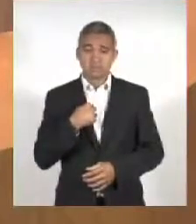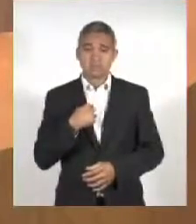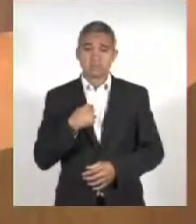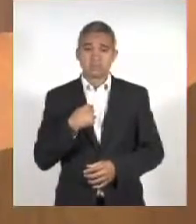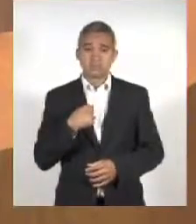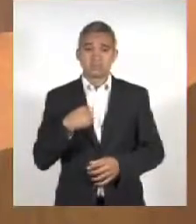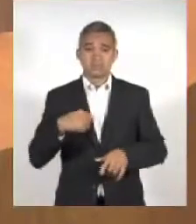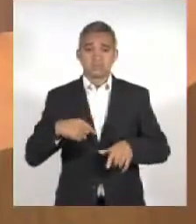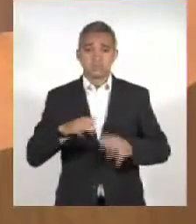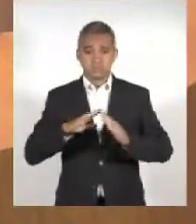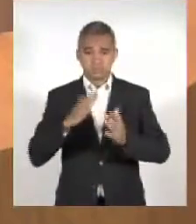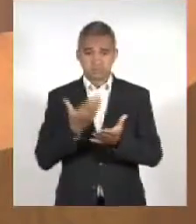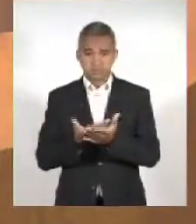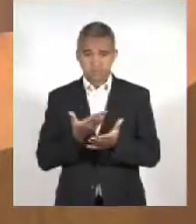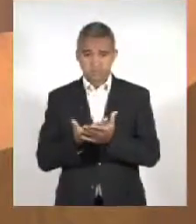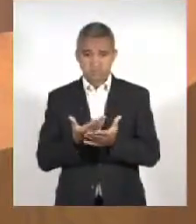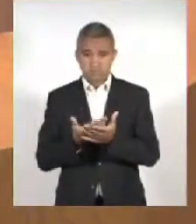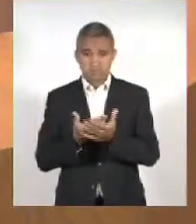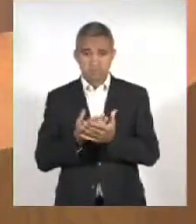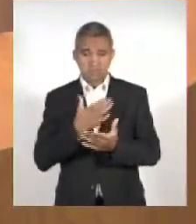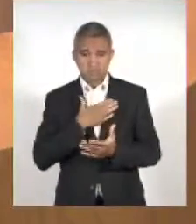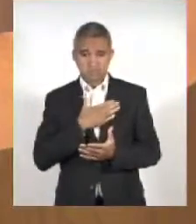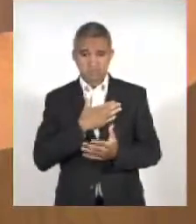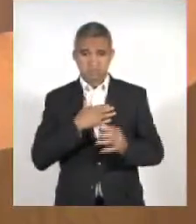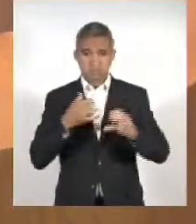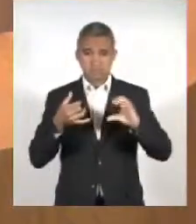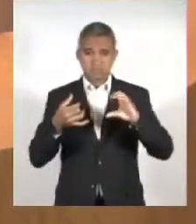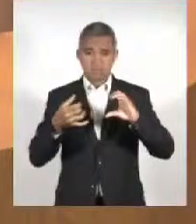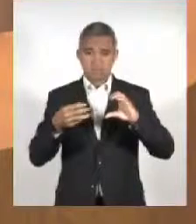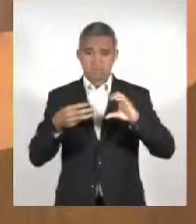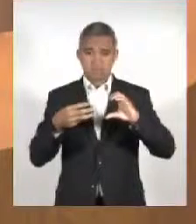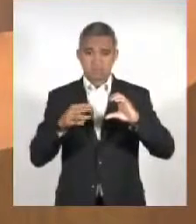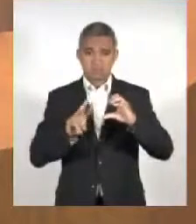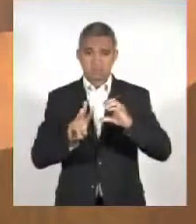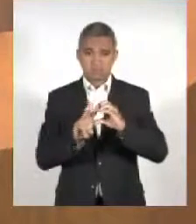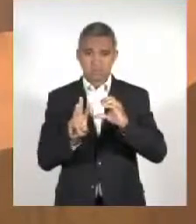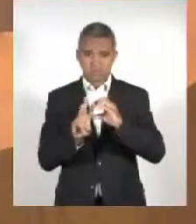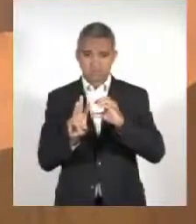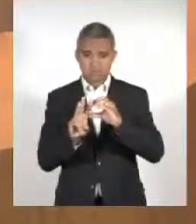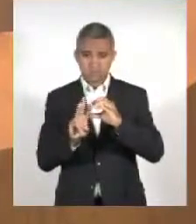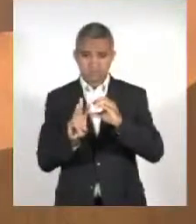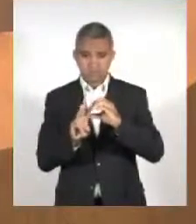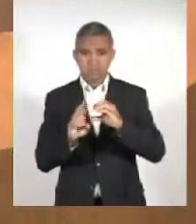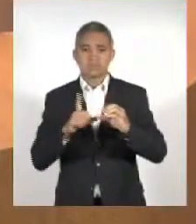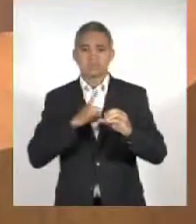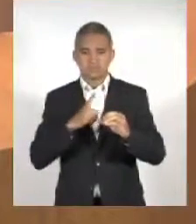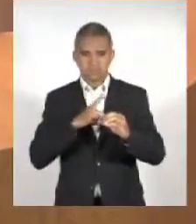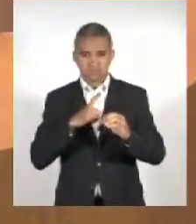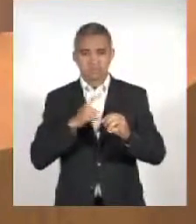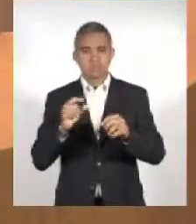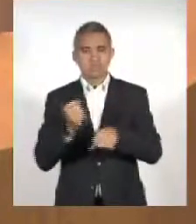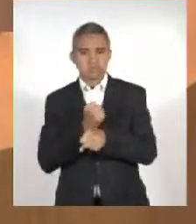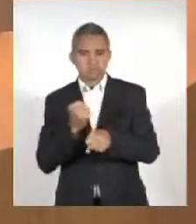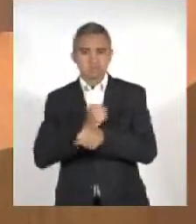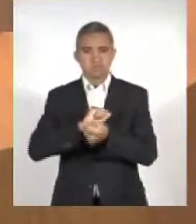nos últimos 20 anos, que é o curso Wellington, um curso preparatório para concursos públicos, nós temos também feito as nossas